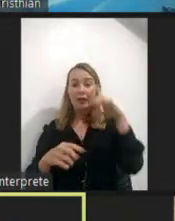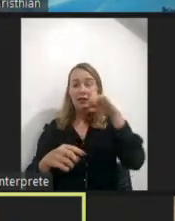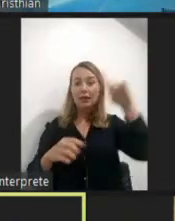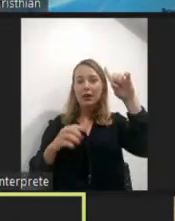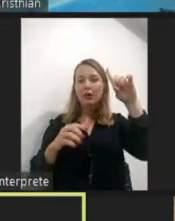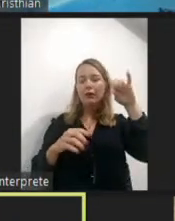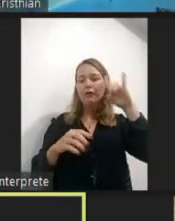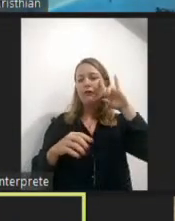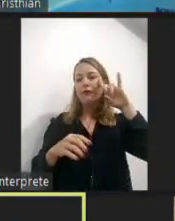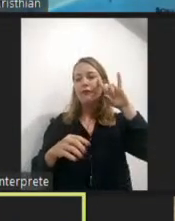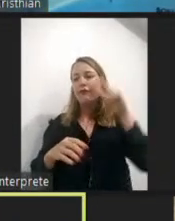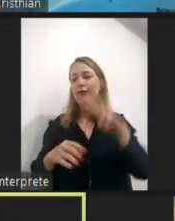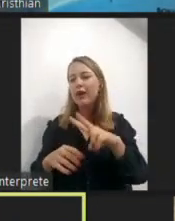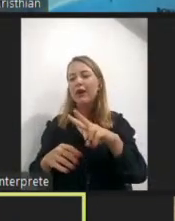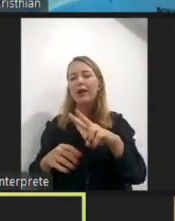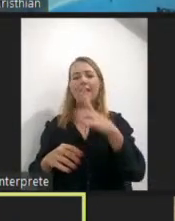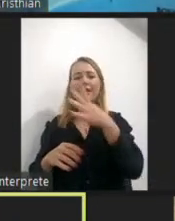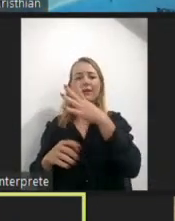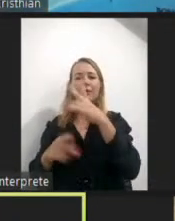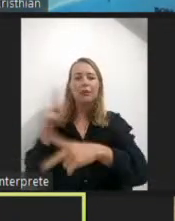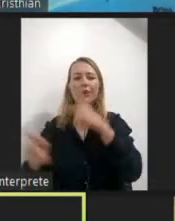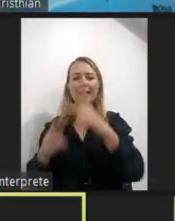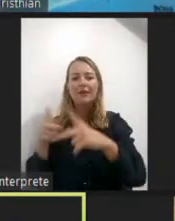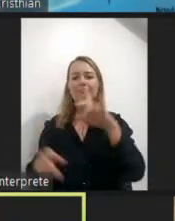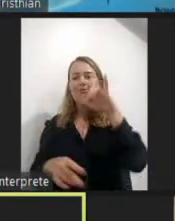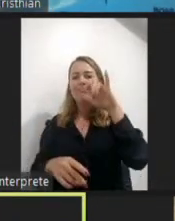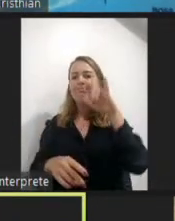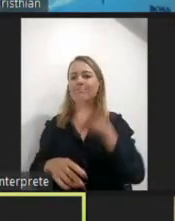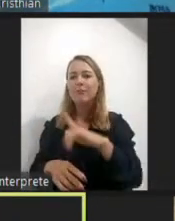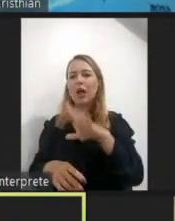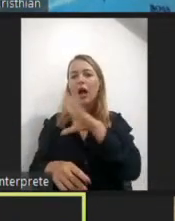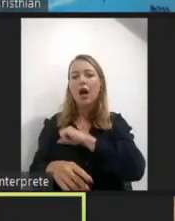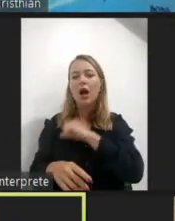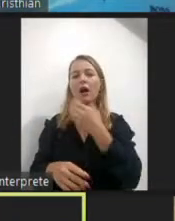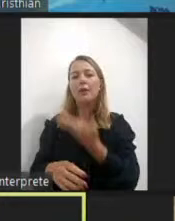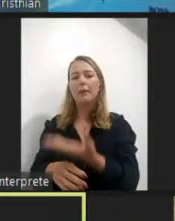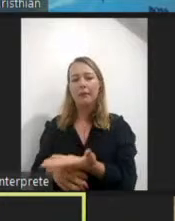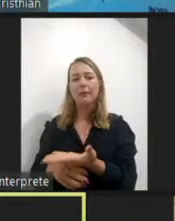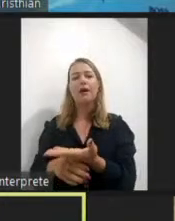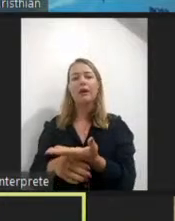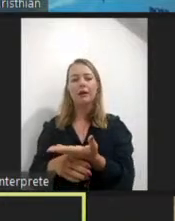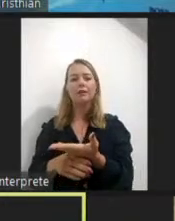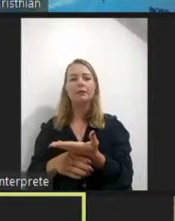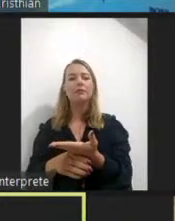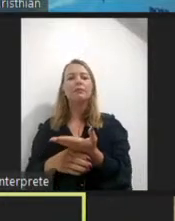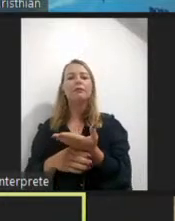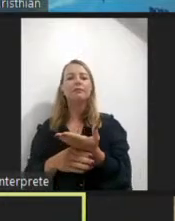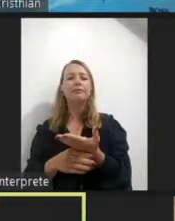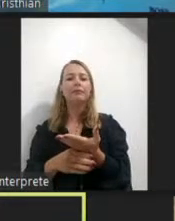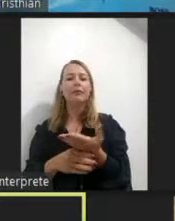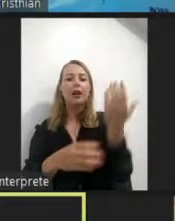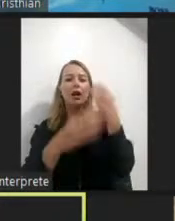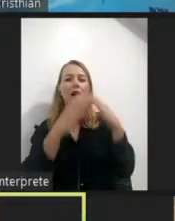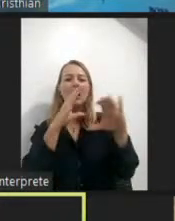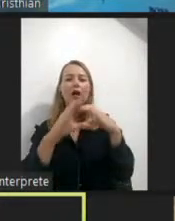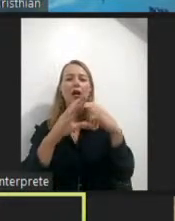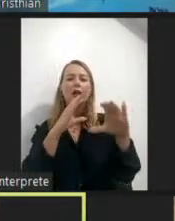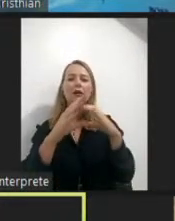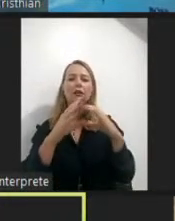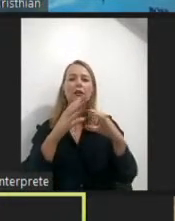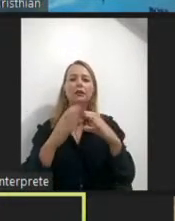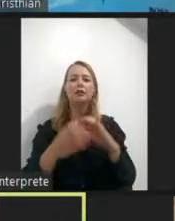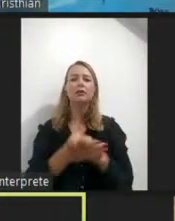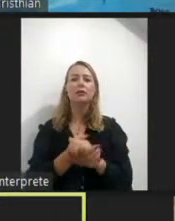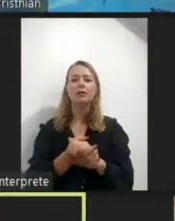salvação eterna os humildes. Exulte de glória os santos, no seu leito cantem de júbilo. Os seus